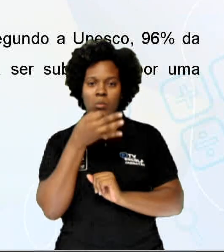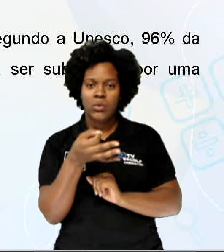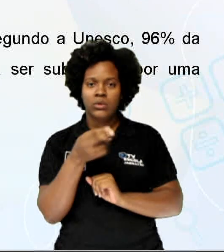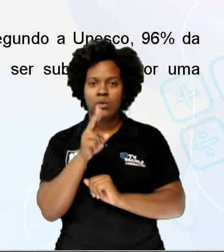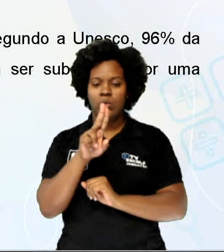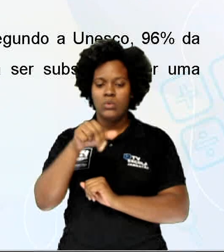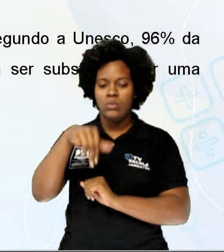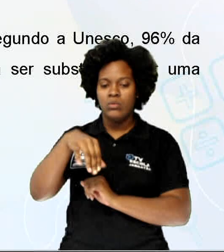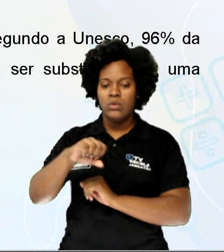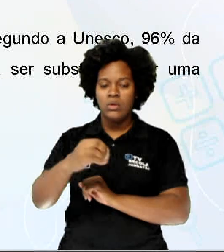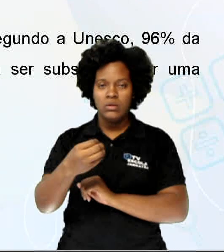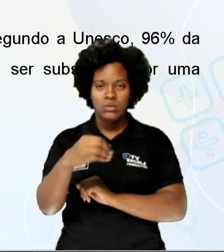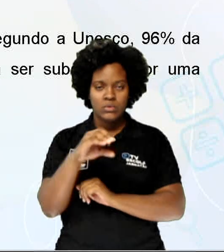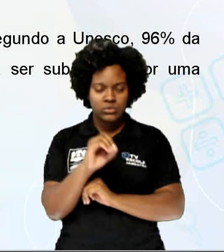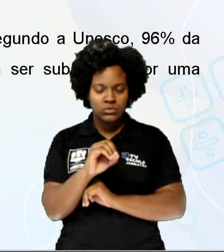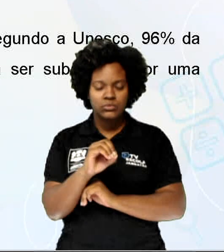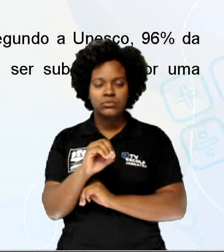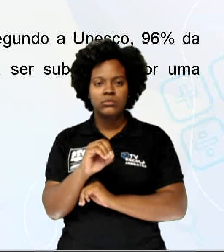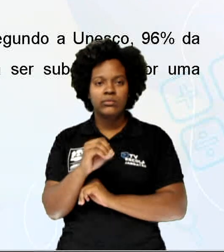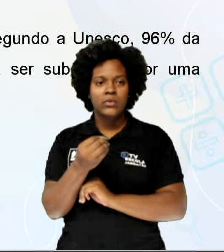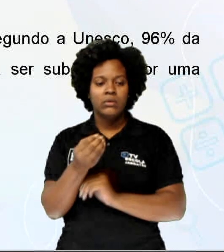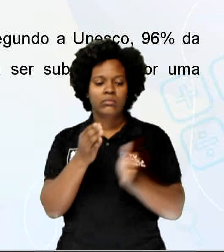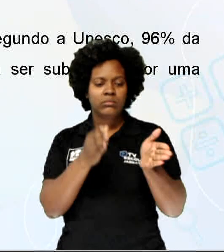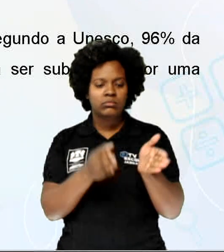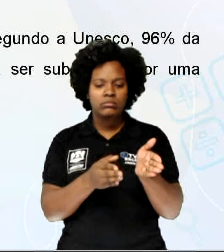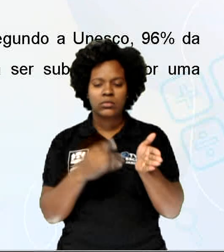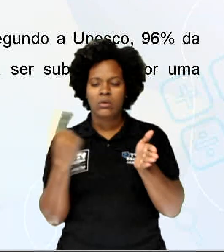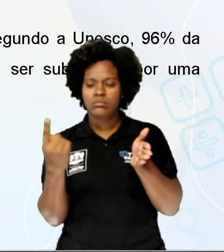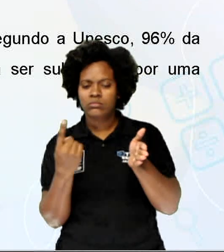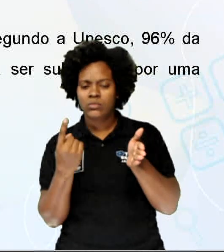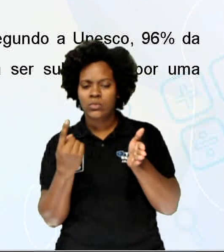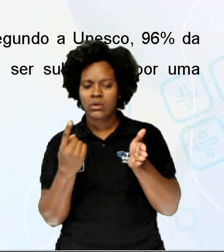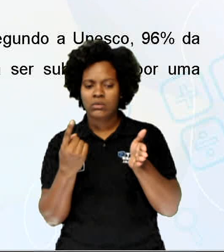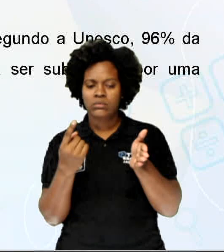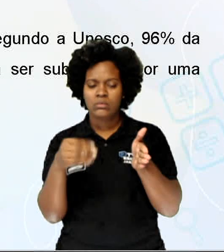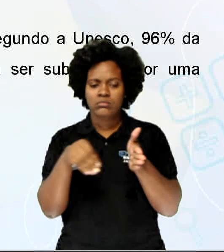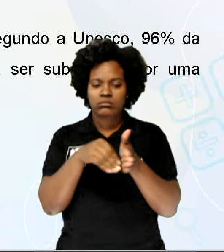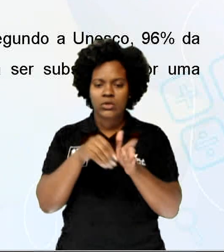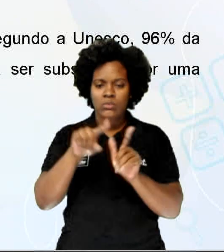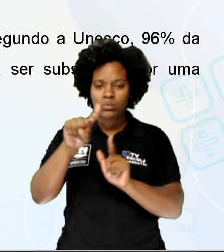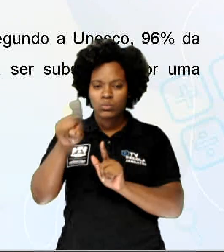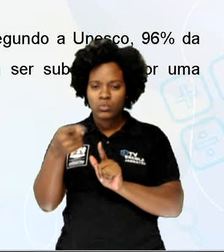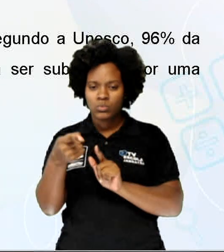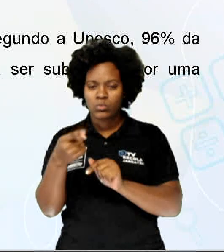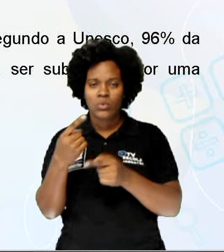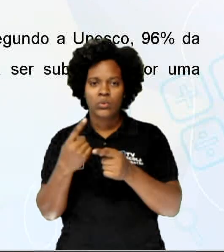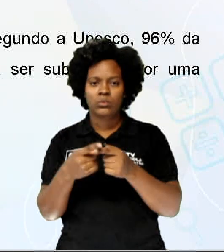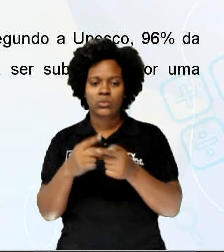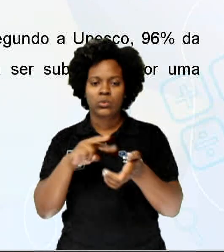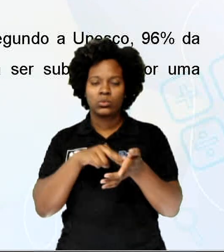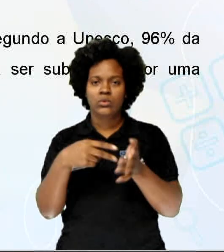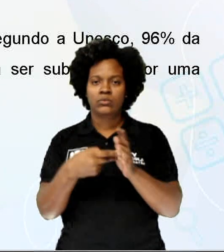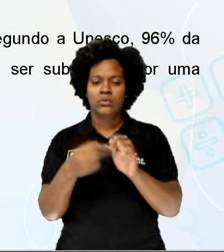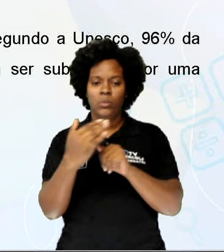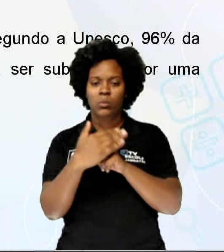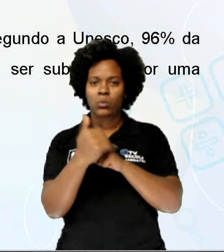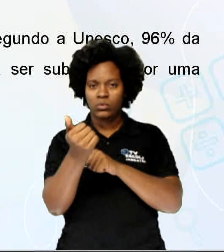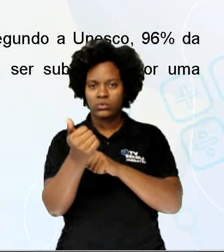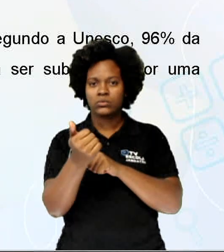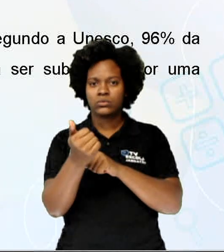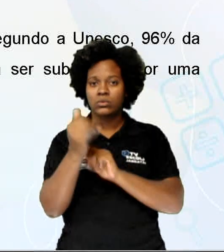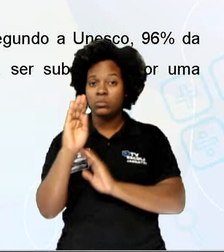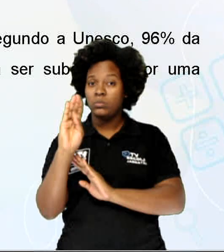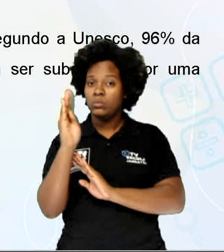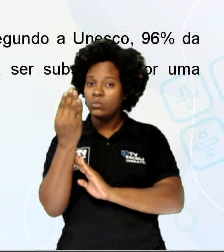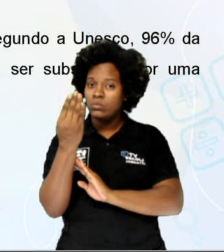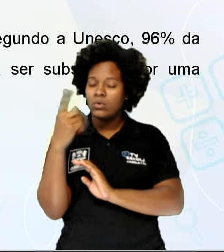início do segundo parágrafo, está isolada por uma vírgula por se tratar de um vocativo. Item falso, pessoal. A